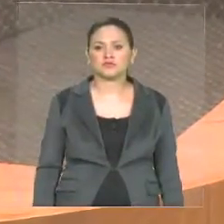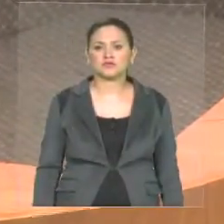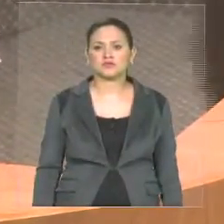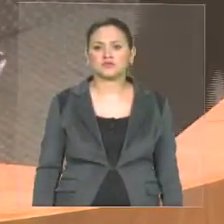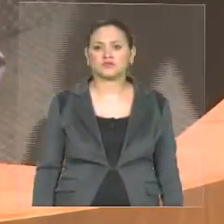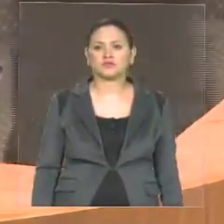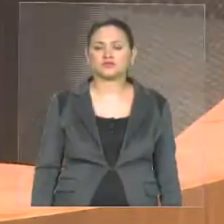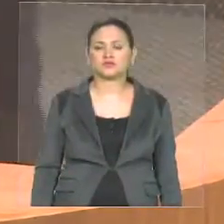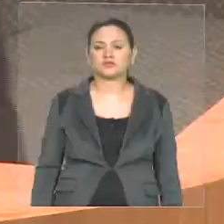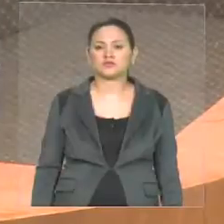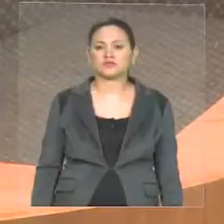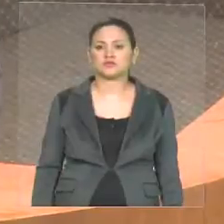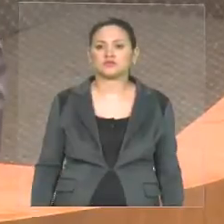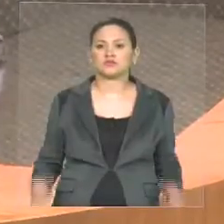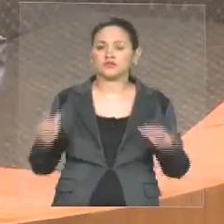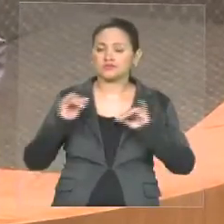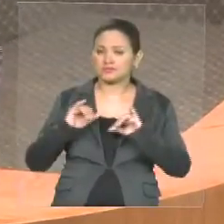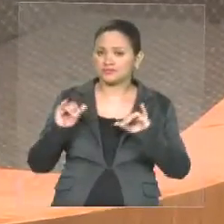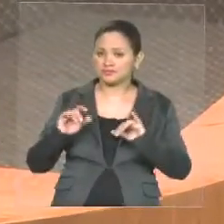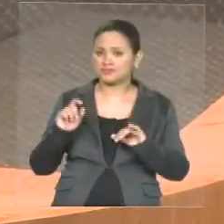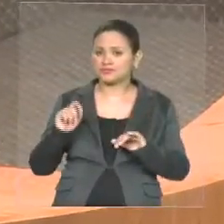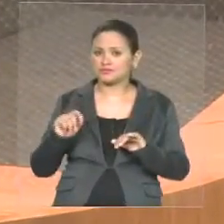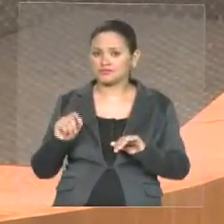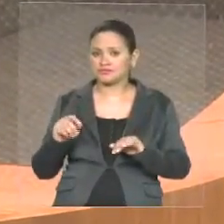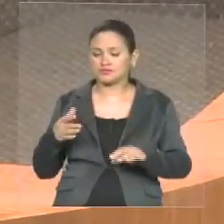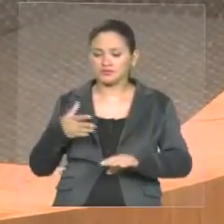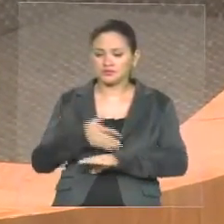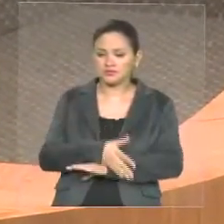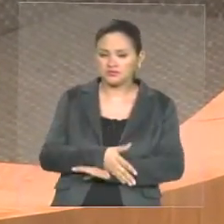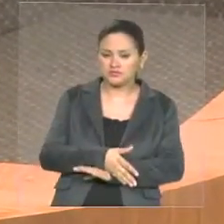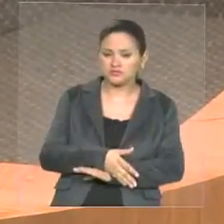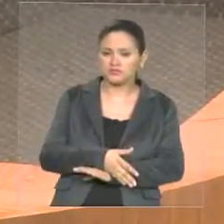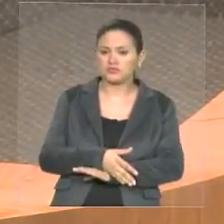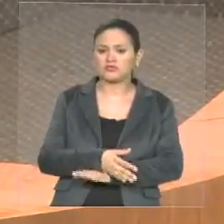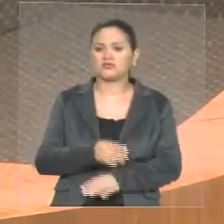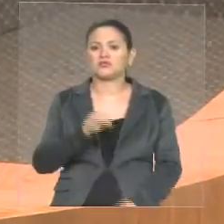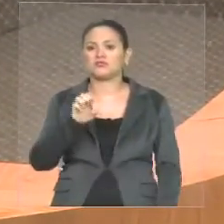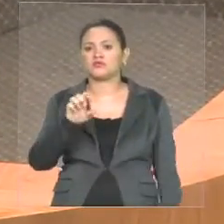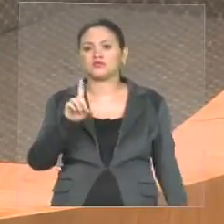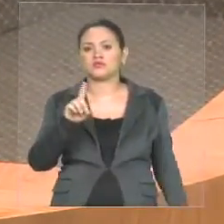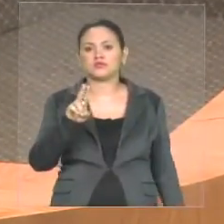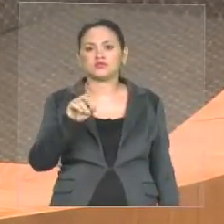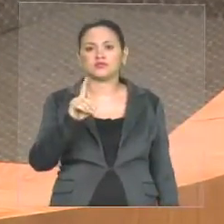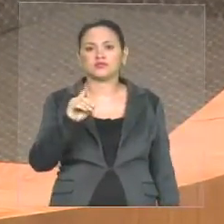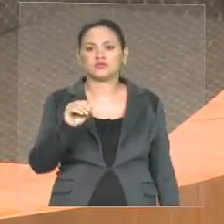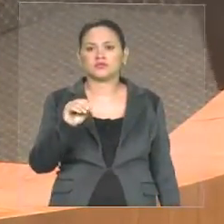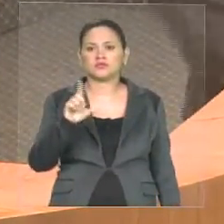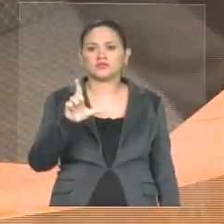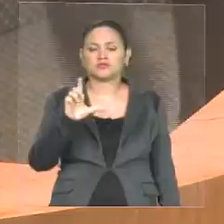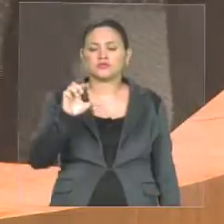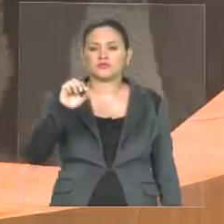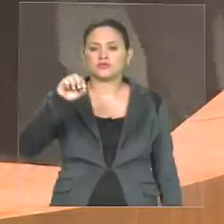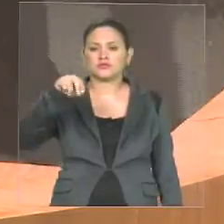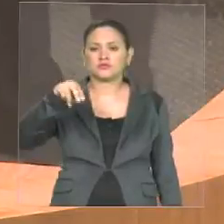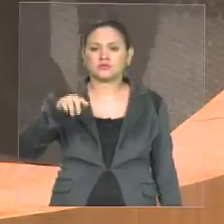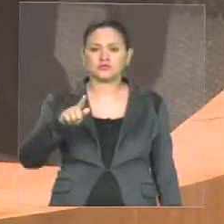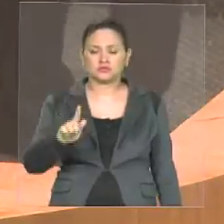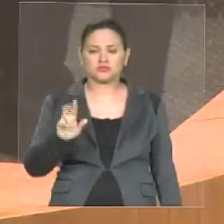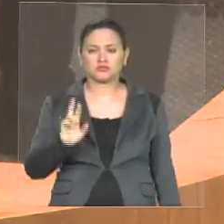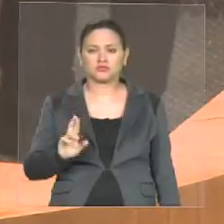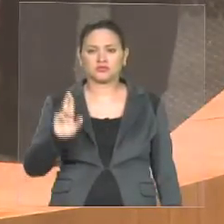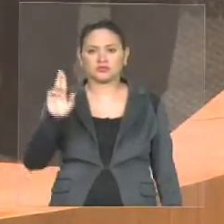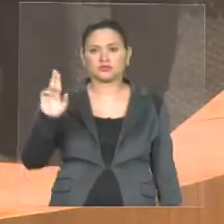registrar que compareceu o senhor Eduardo Long, representando a Secretaria de Cultura do